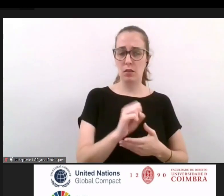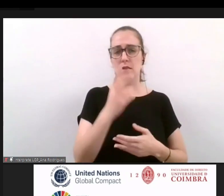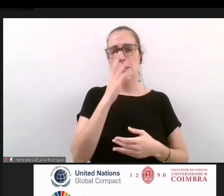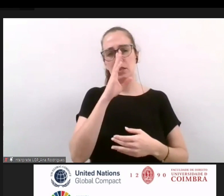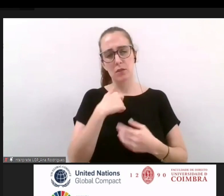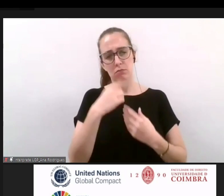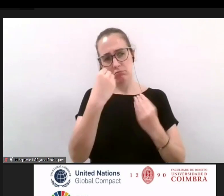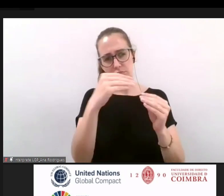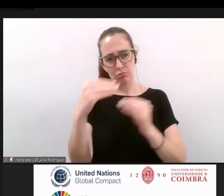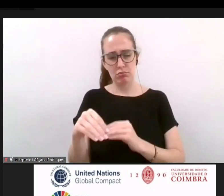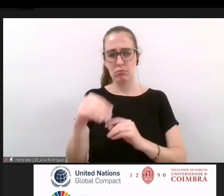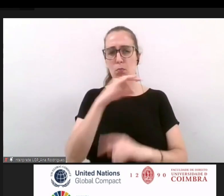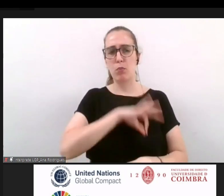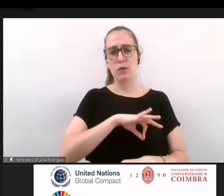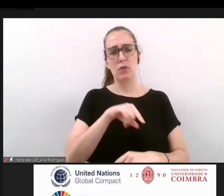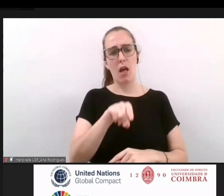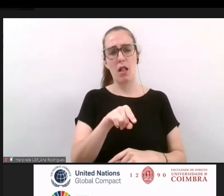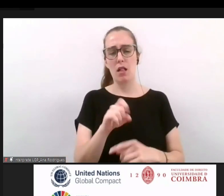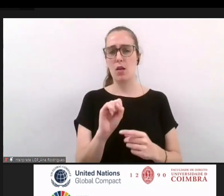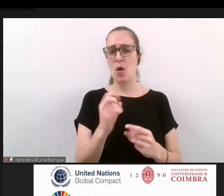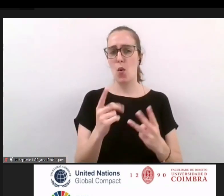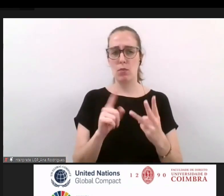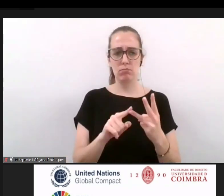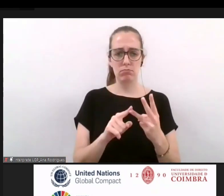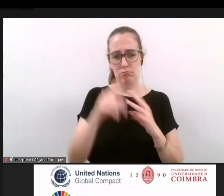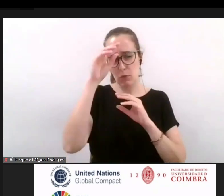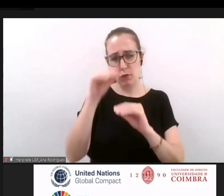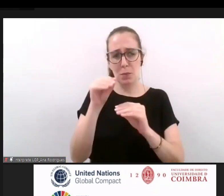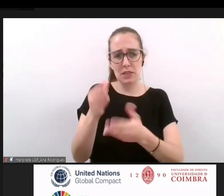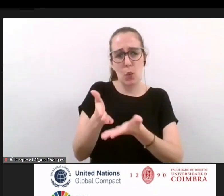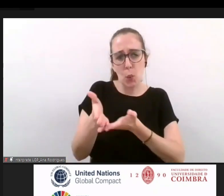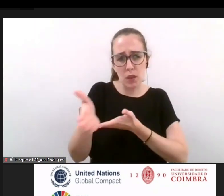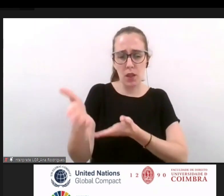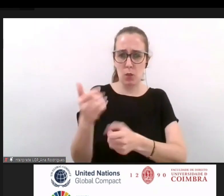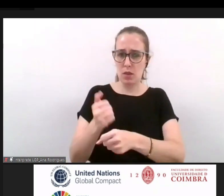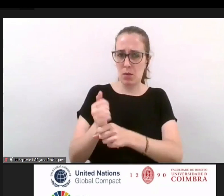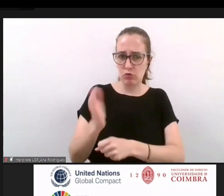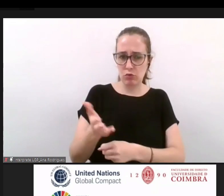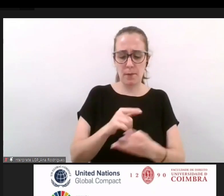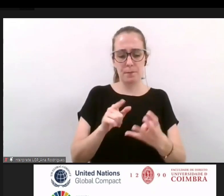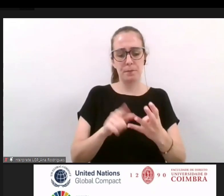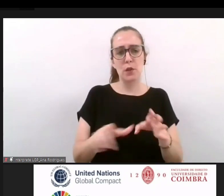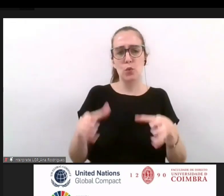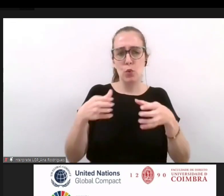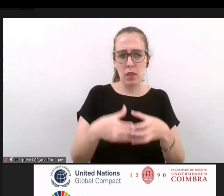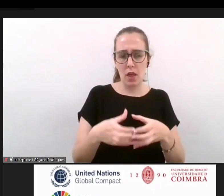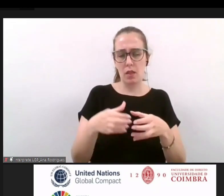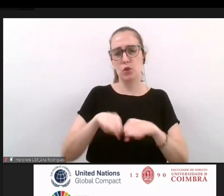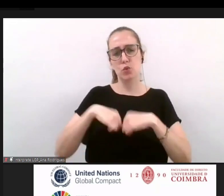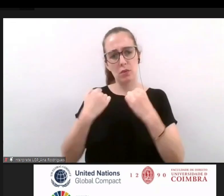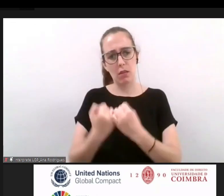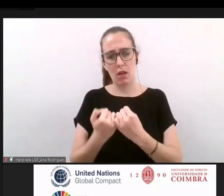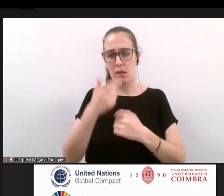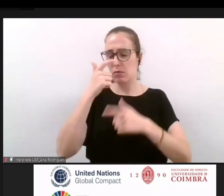profissional e formação contínua, e com a familiarização das comunidades, da sociedade civil, dos atores e